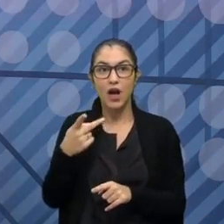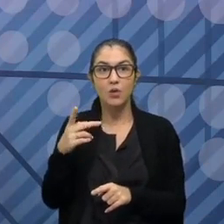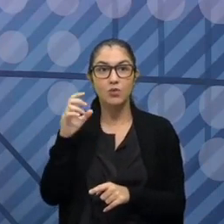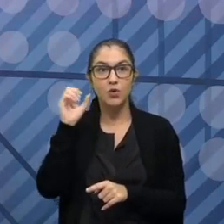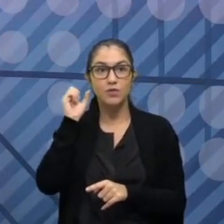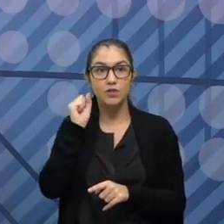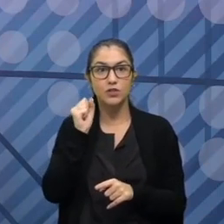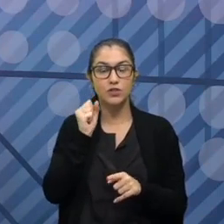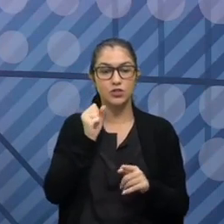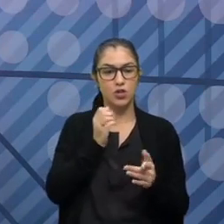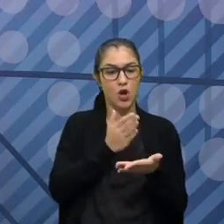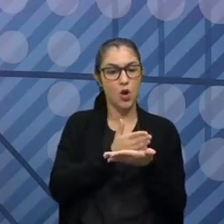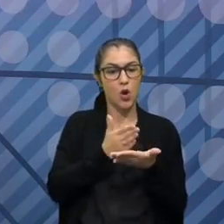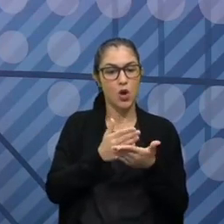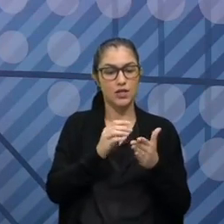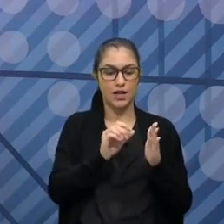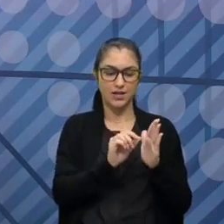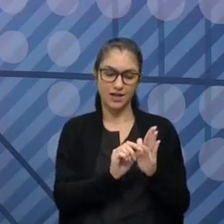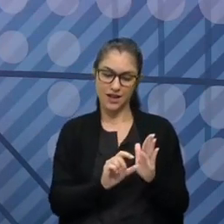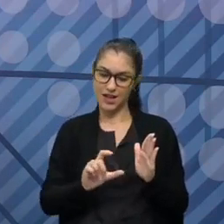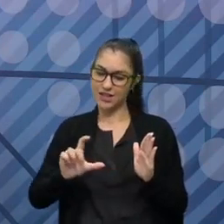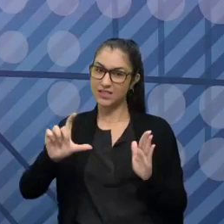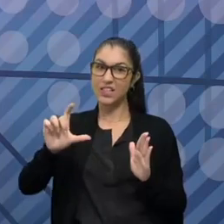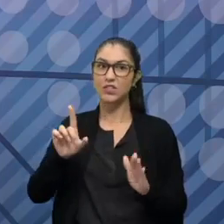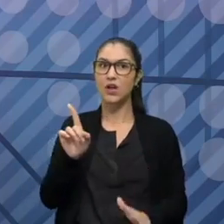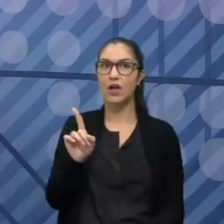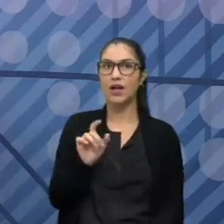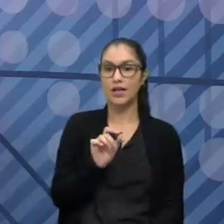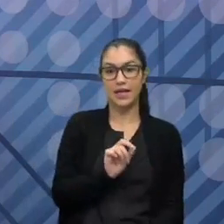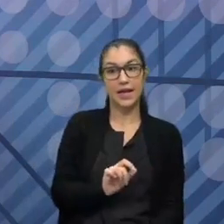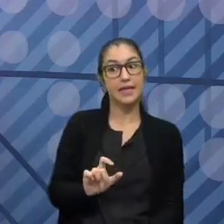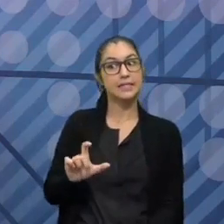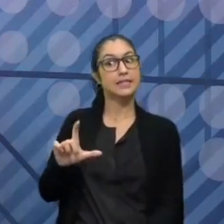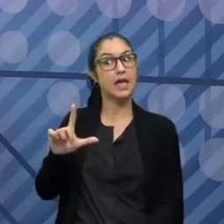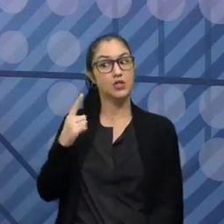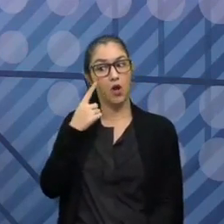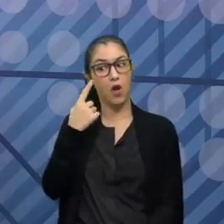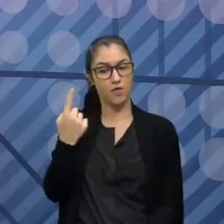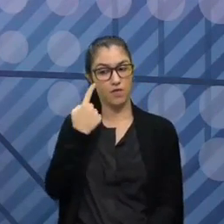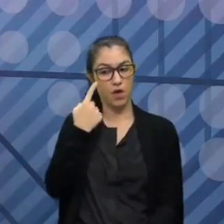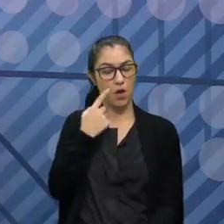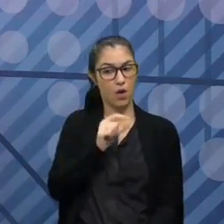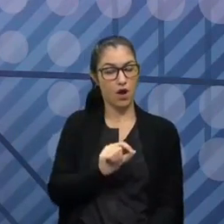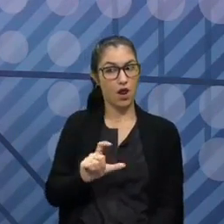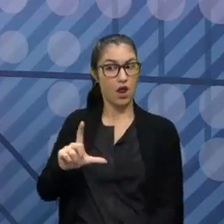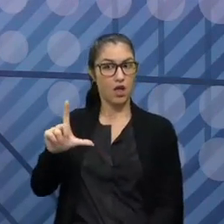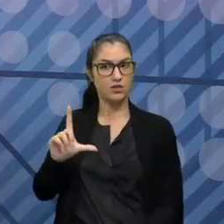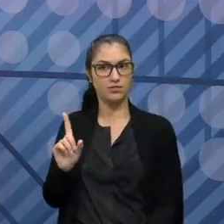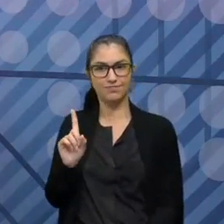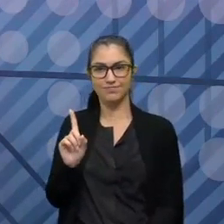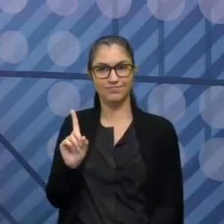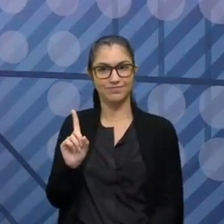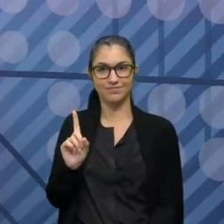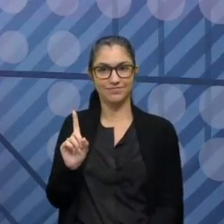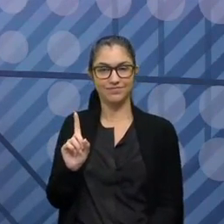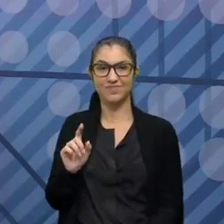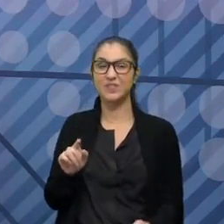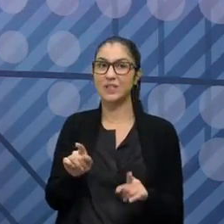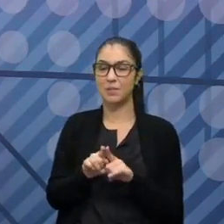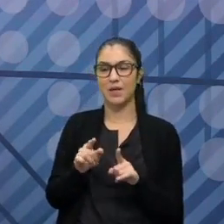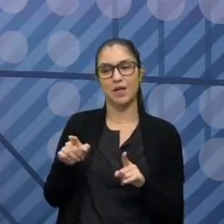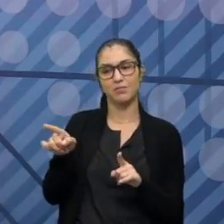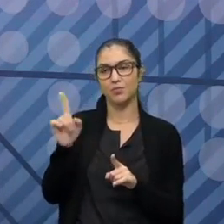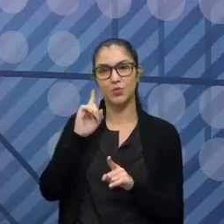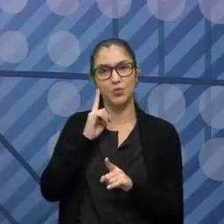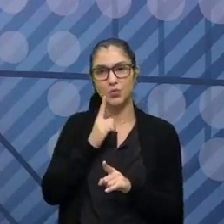ouvinte, ordem crescente, eu não fico, ó, crescente, ó, crescente. Eu não fico dando pista. Então, também não posso